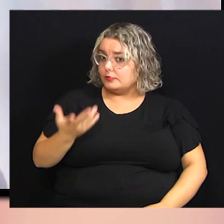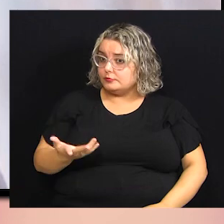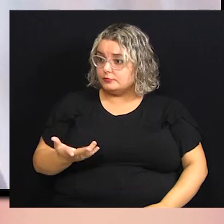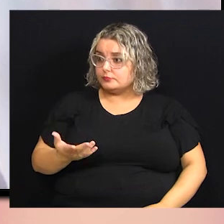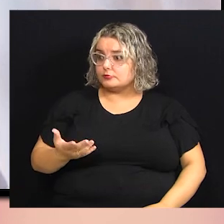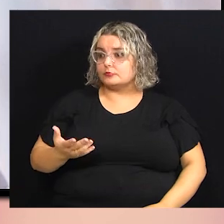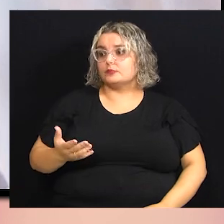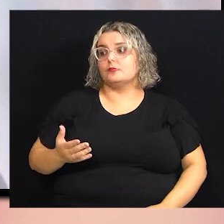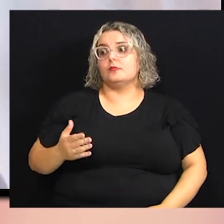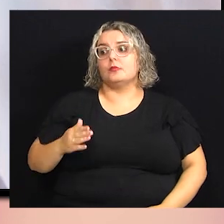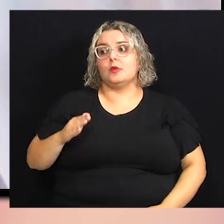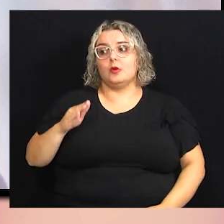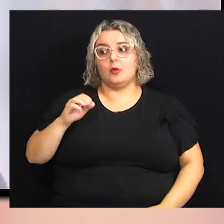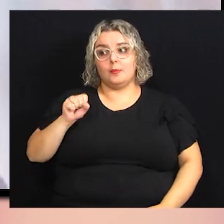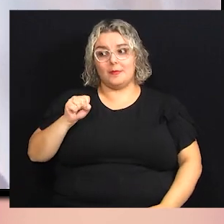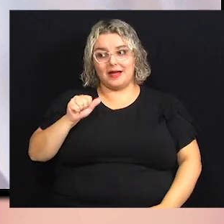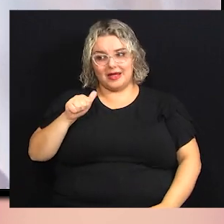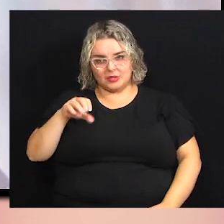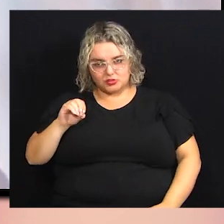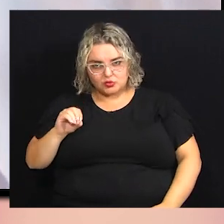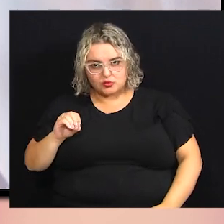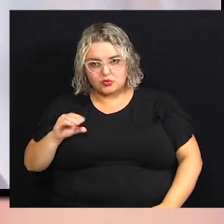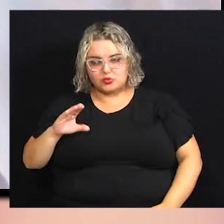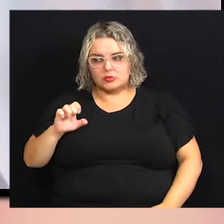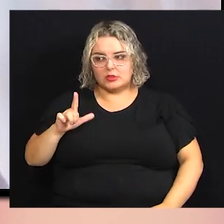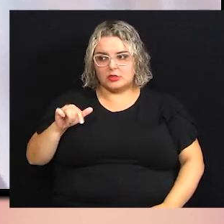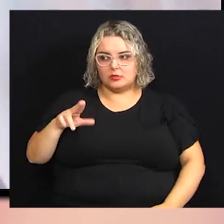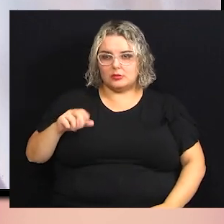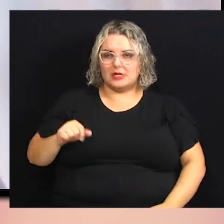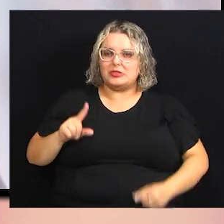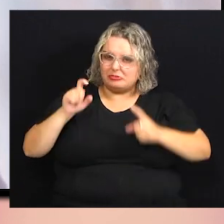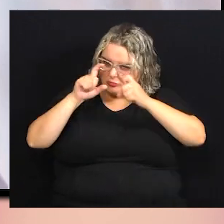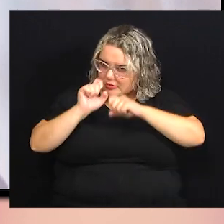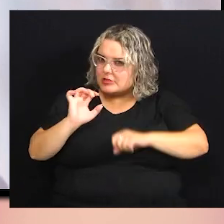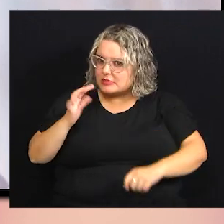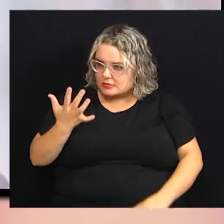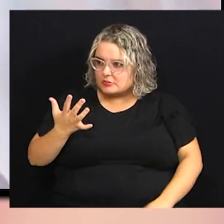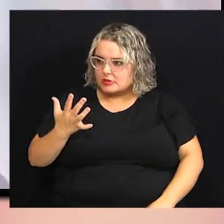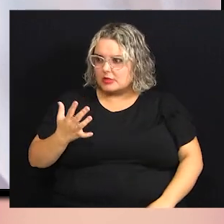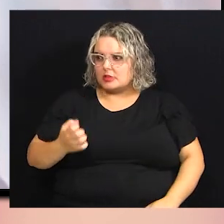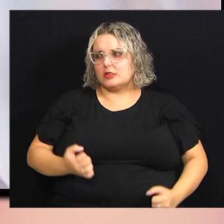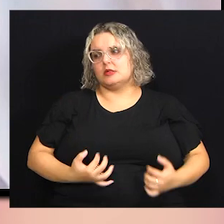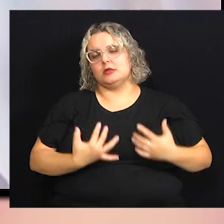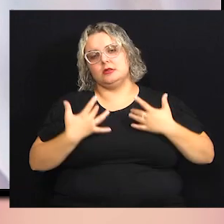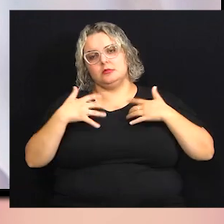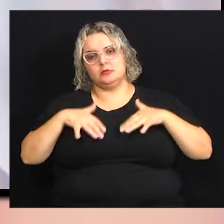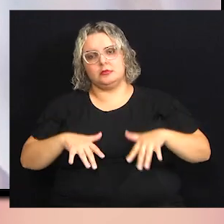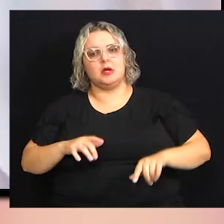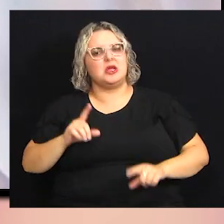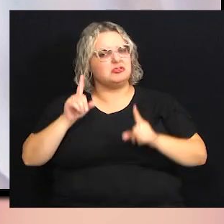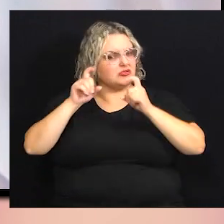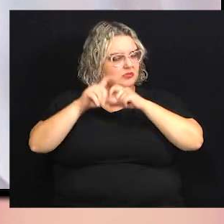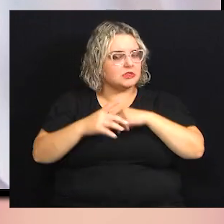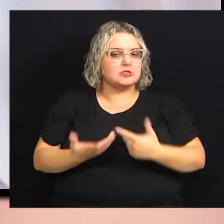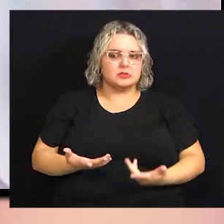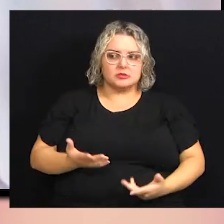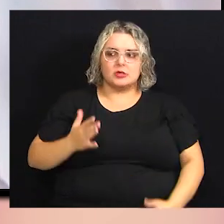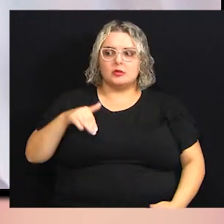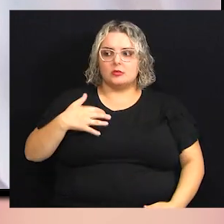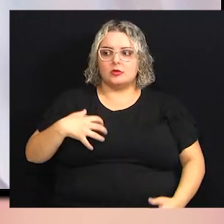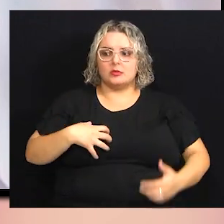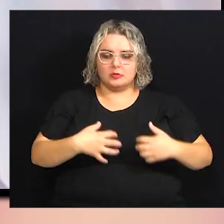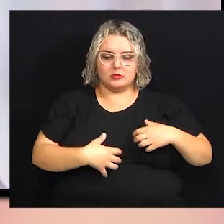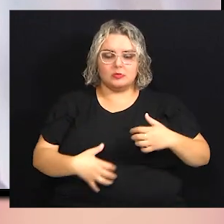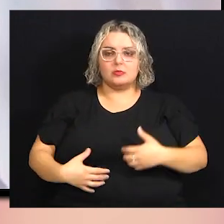falei, o carcinoma basocelular é muito raro isso acontecer. Ele dá metástase para outros órgãos, que é quando ele vai